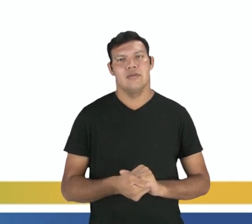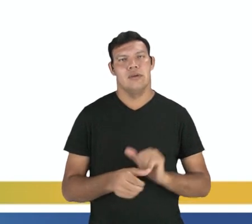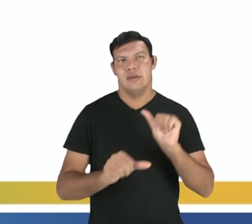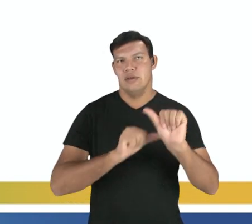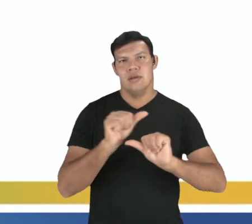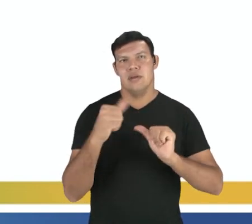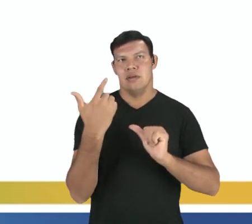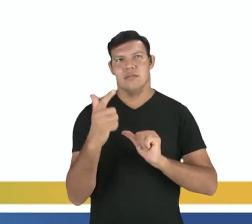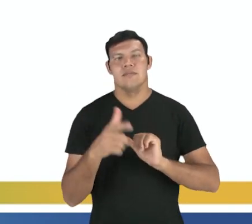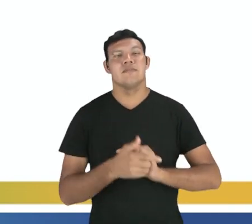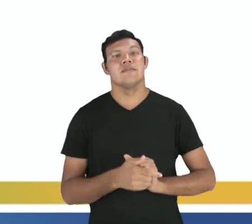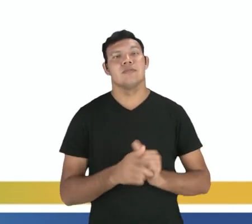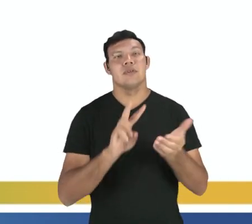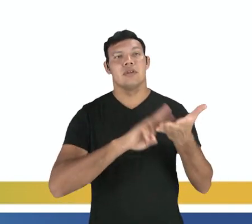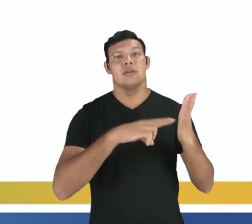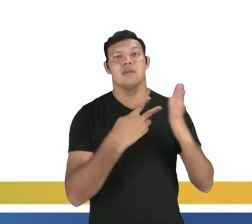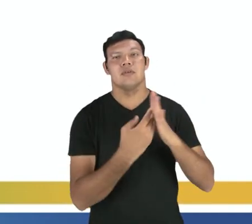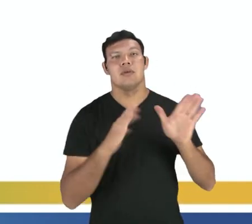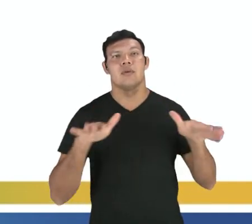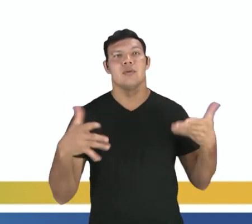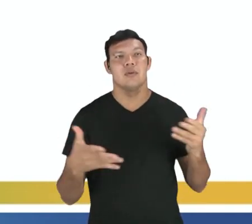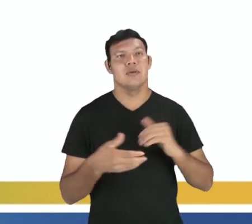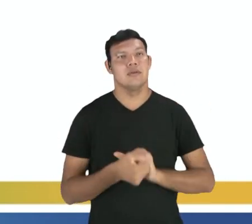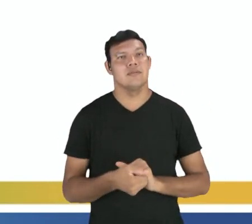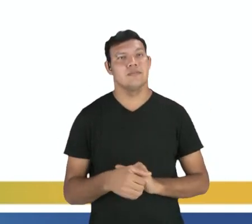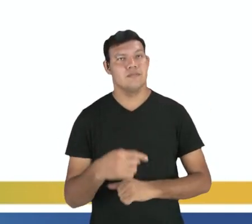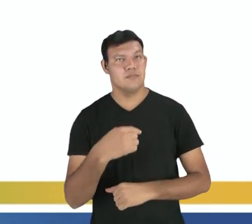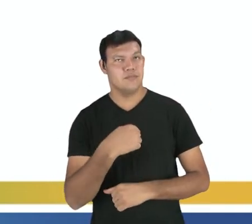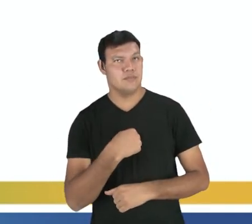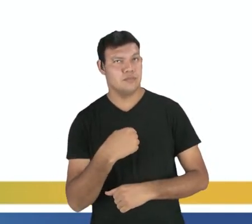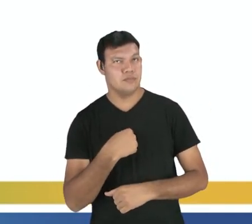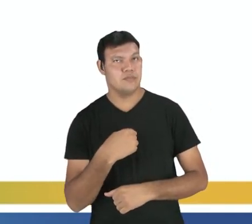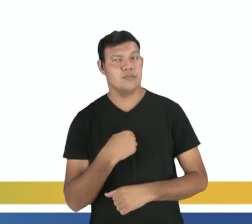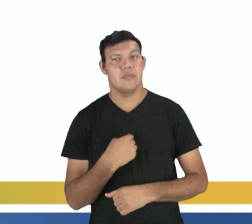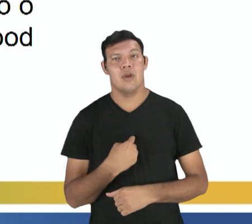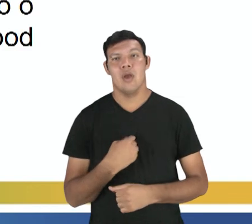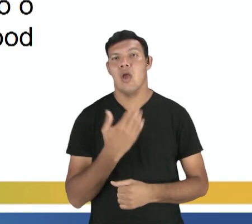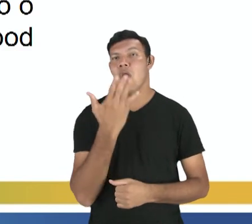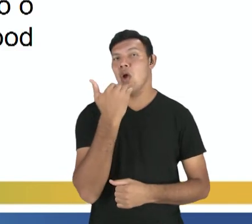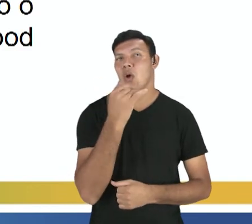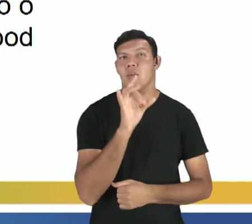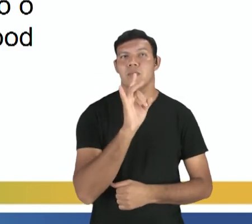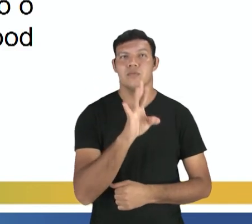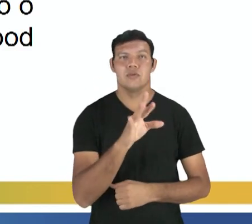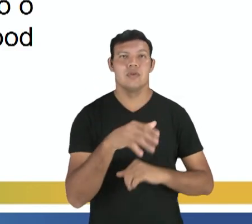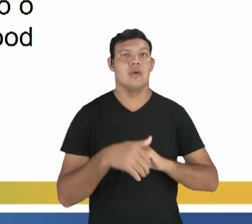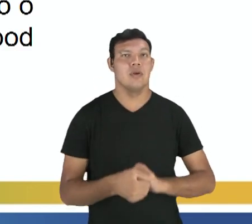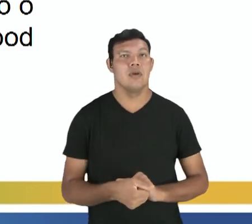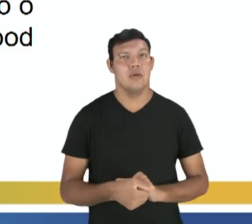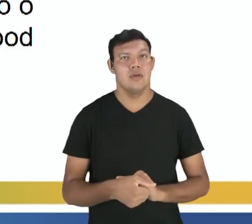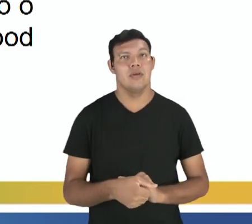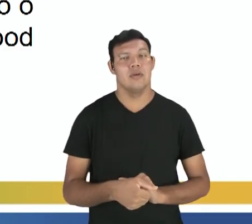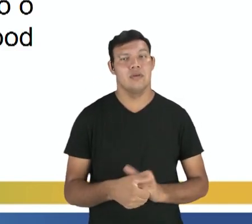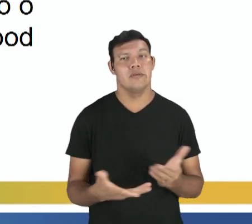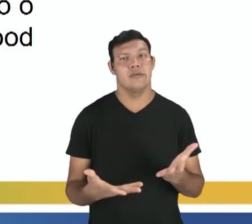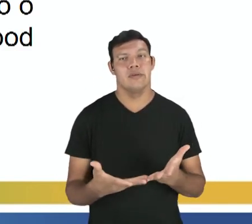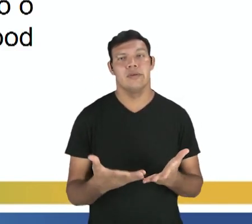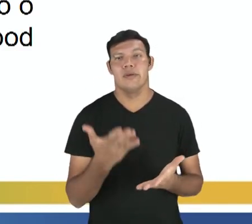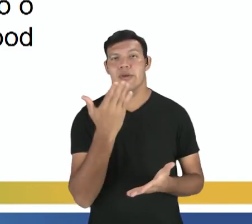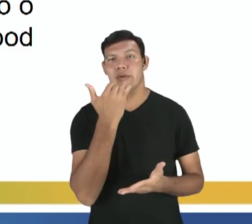frase significa o seguinte. Estou em uma dieta de frutos do mar. Sempre que eu vejo comida, eu como. E aí o trocadilho